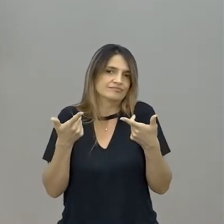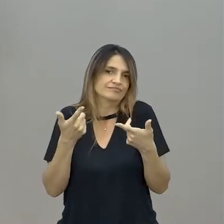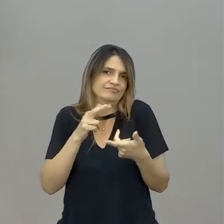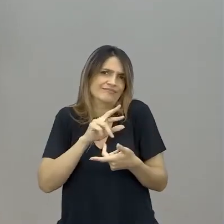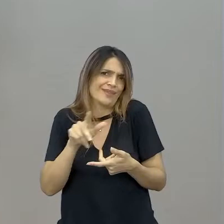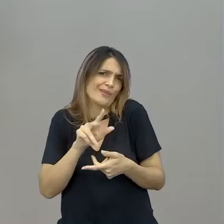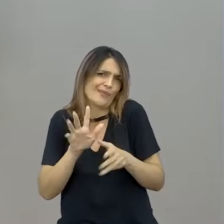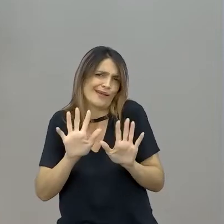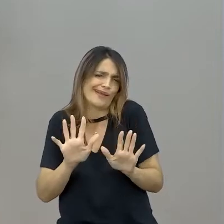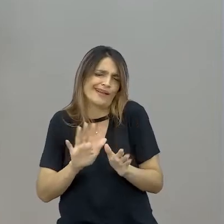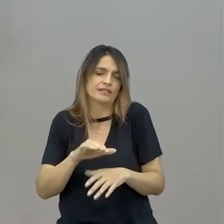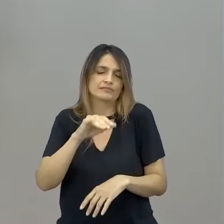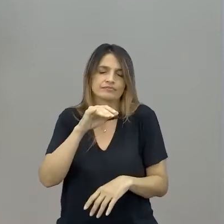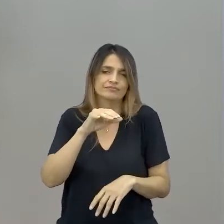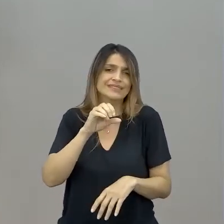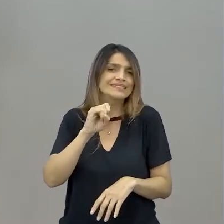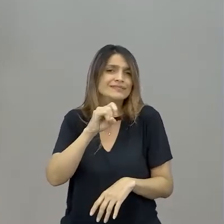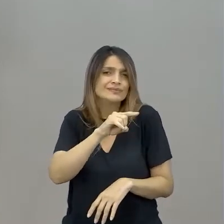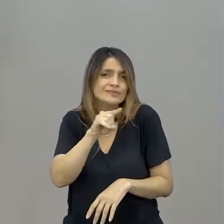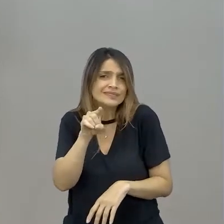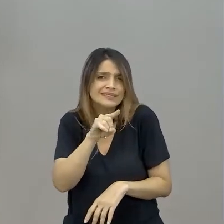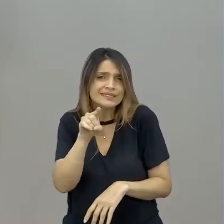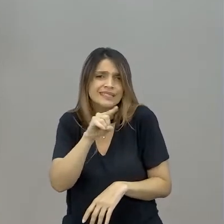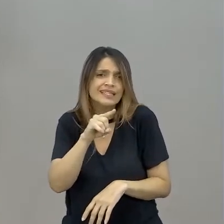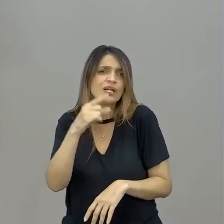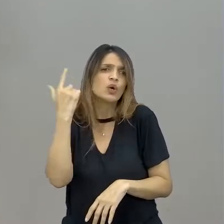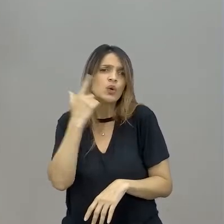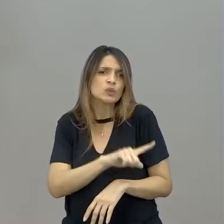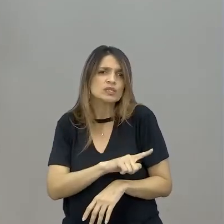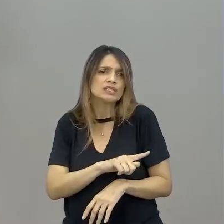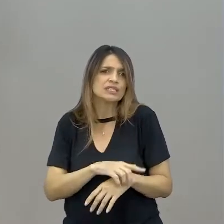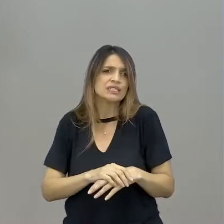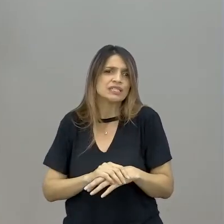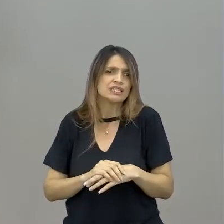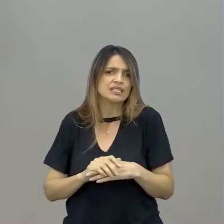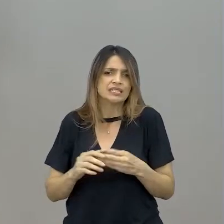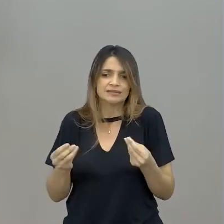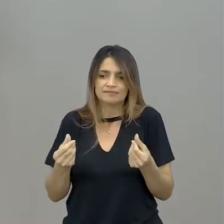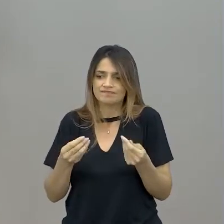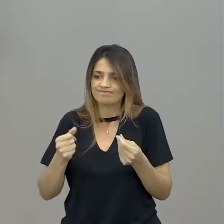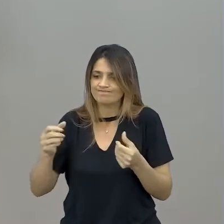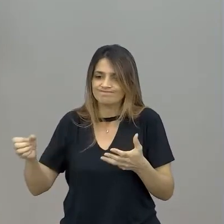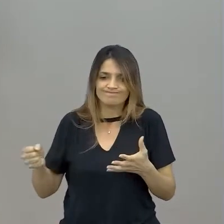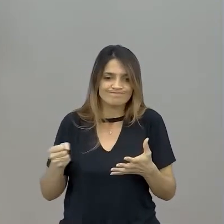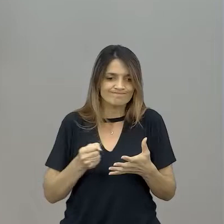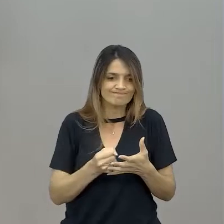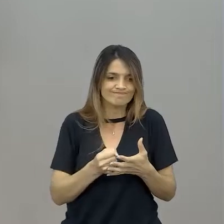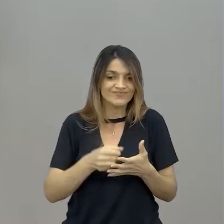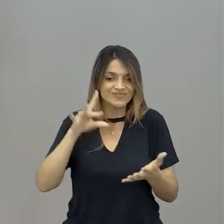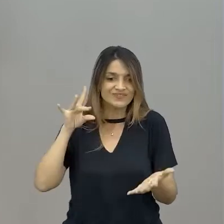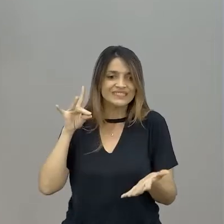vocês conseguirem fazer objetos, trazer na materialidade tudo